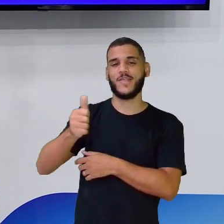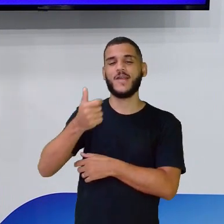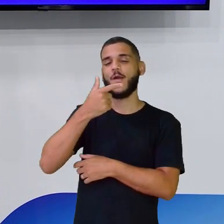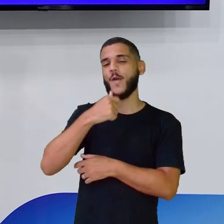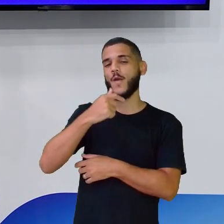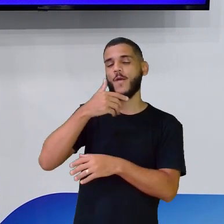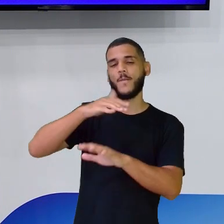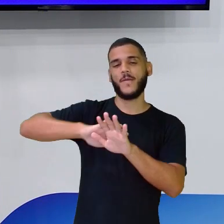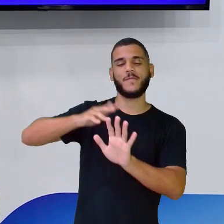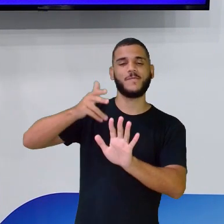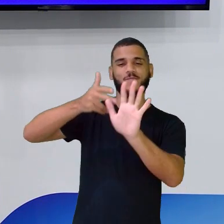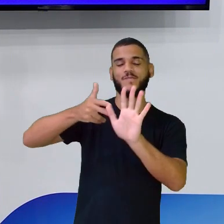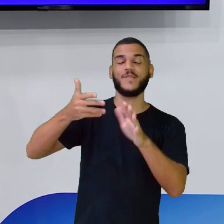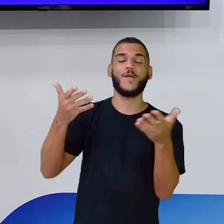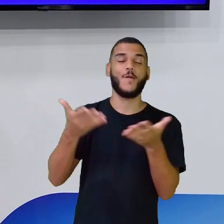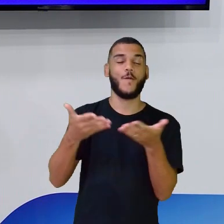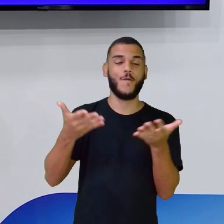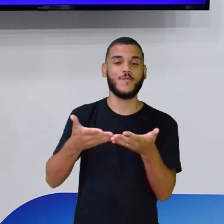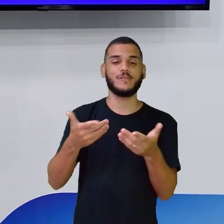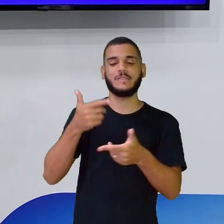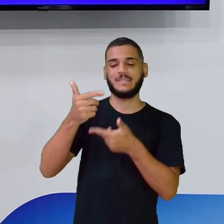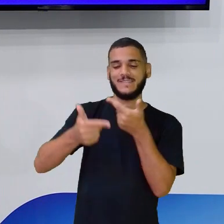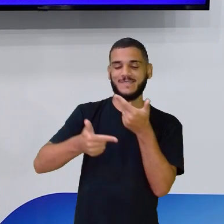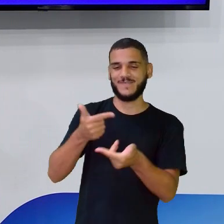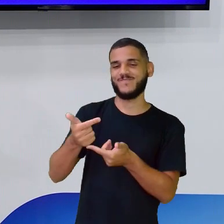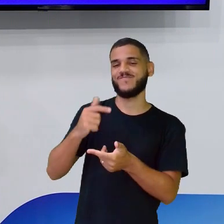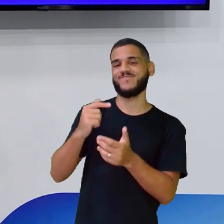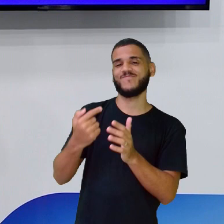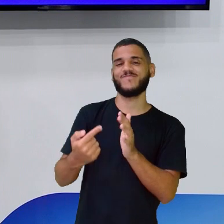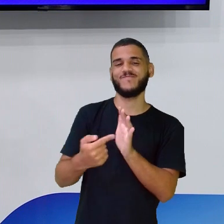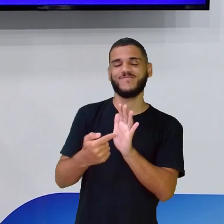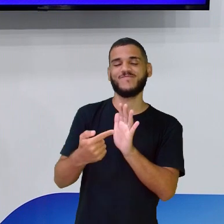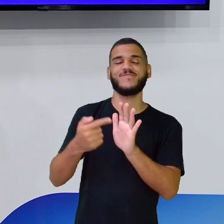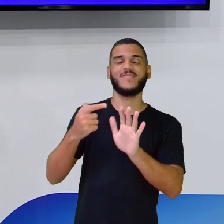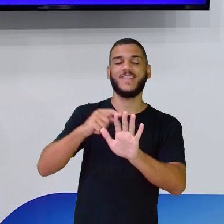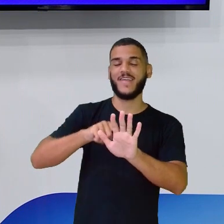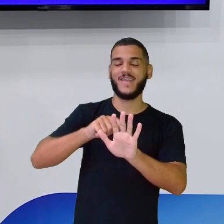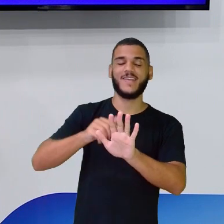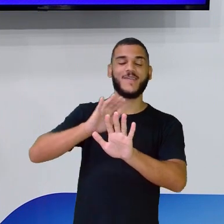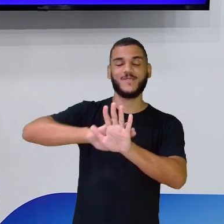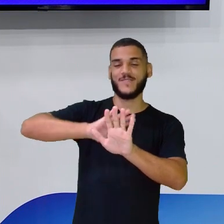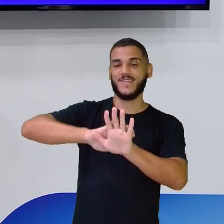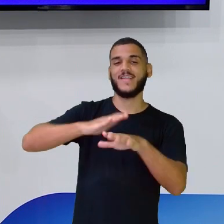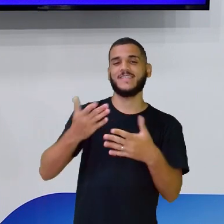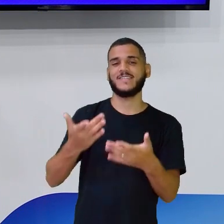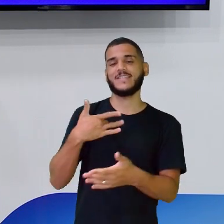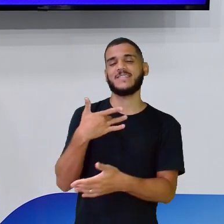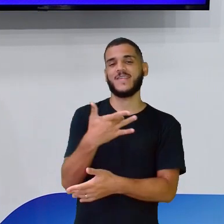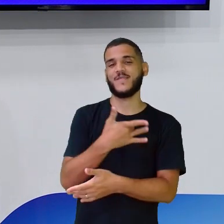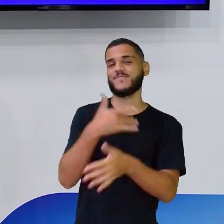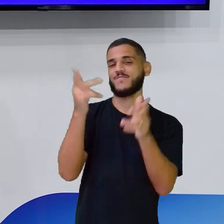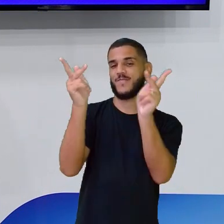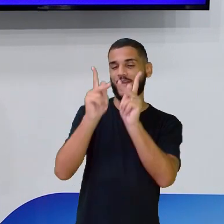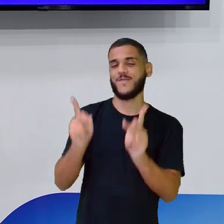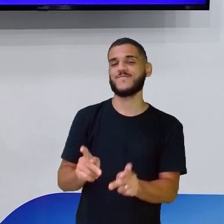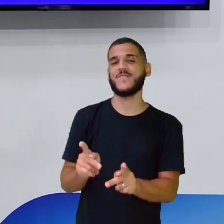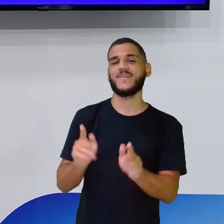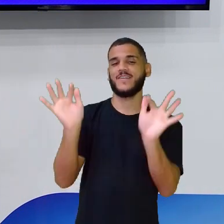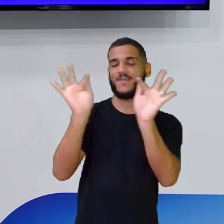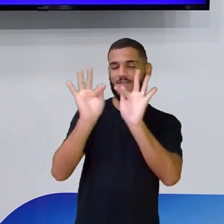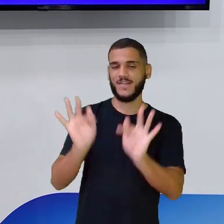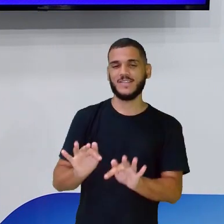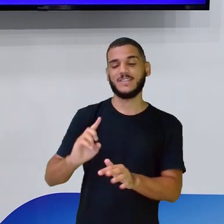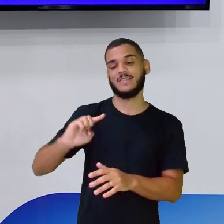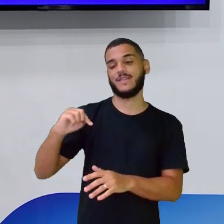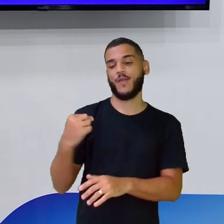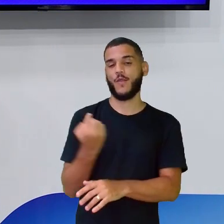está soprando velhinhas e que maravilhoso, né? Saúde, paz, felicidade e o resto